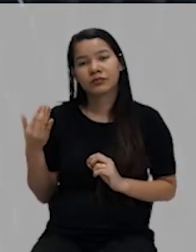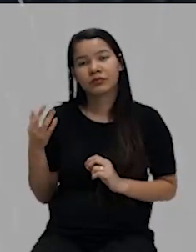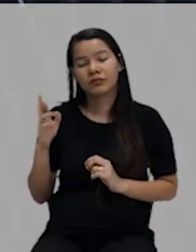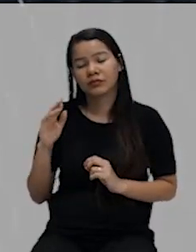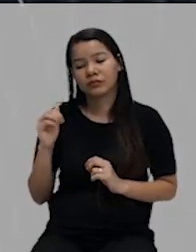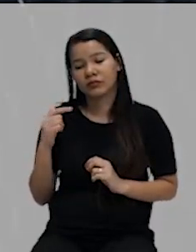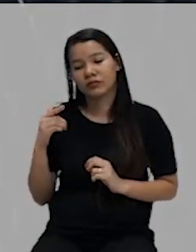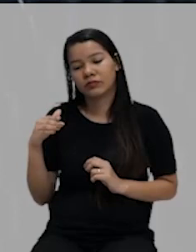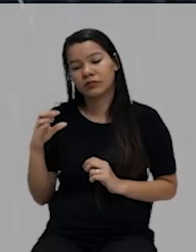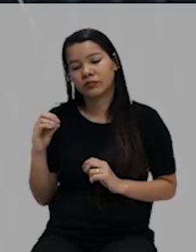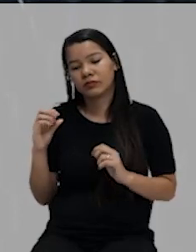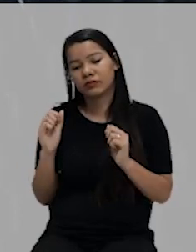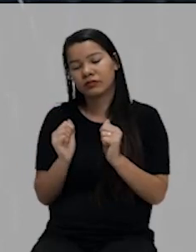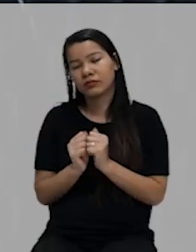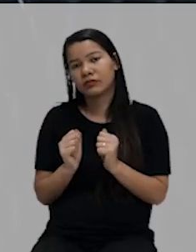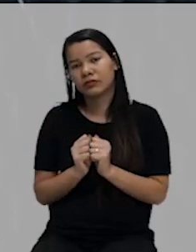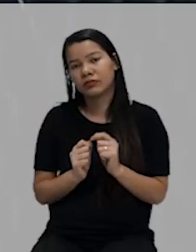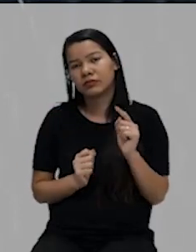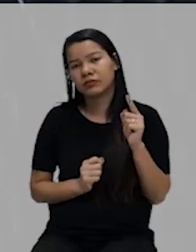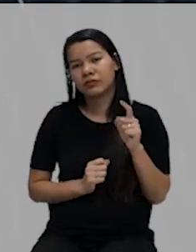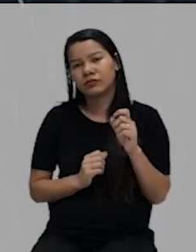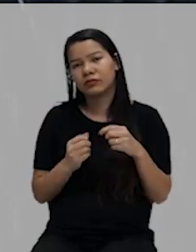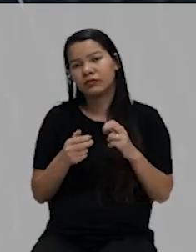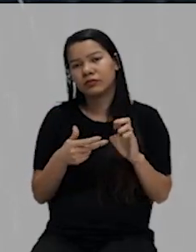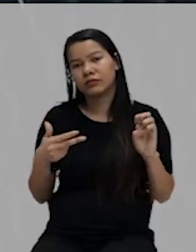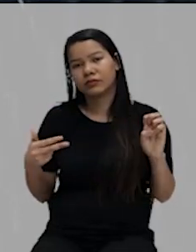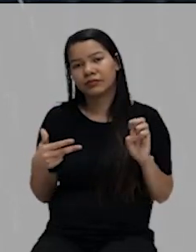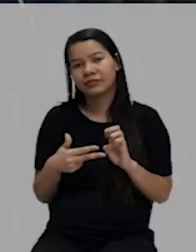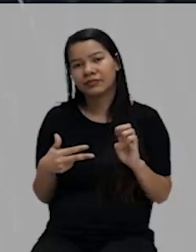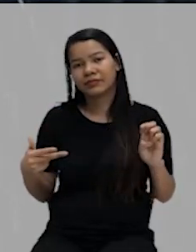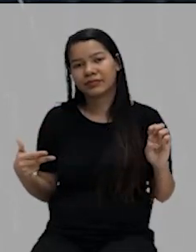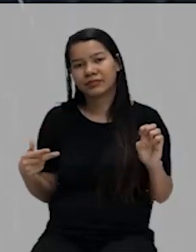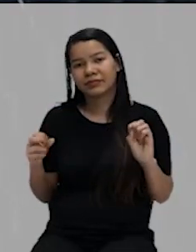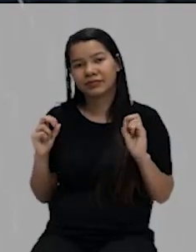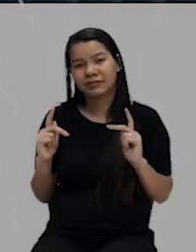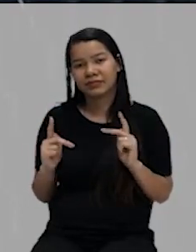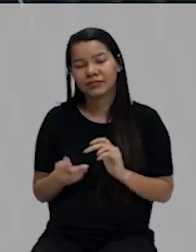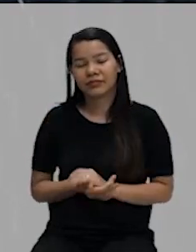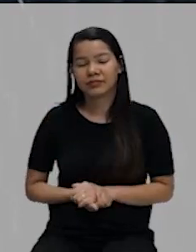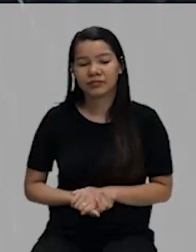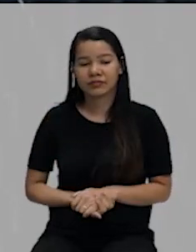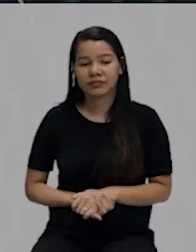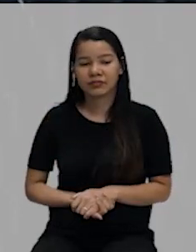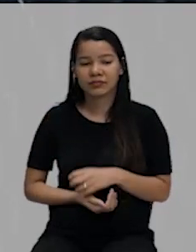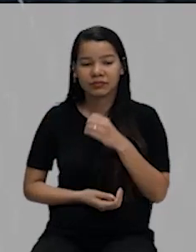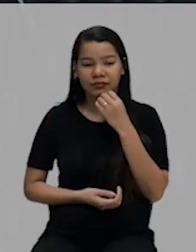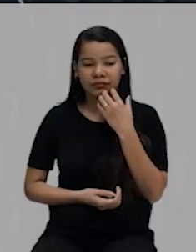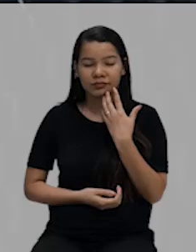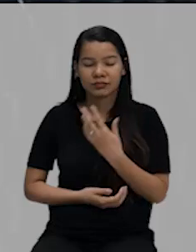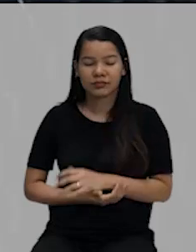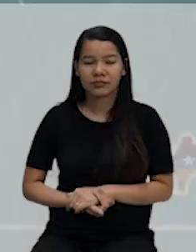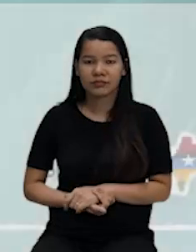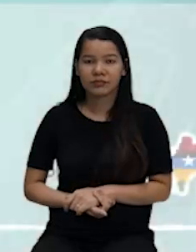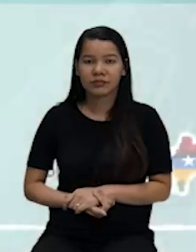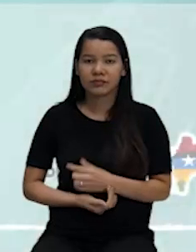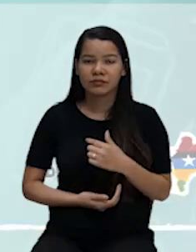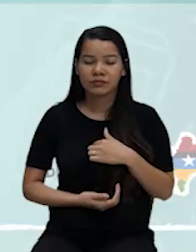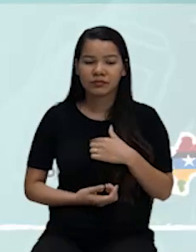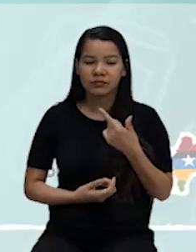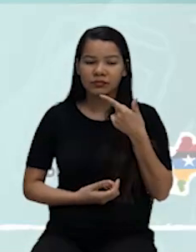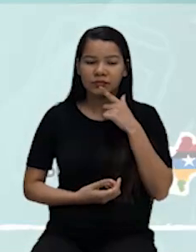química com esses elementos. Show de bola, turma? Bom, eu